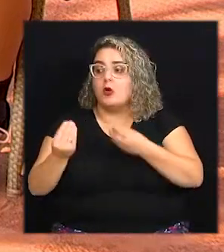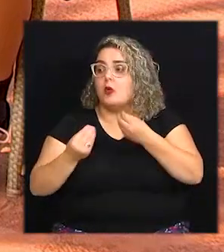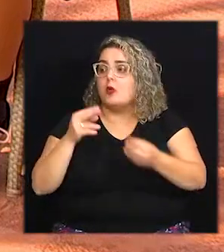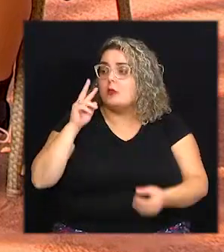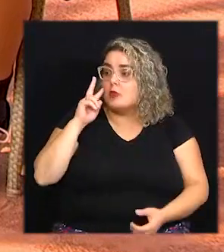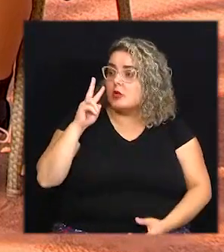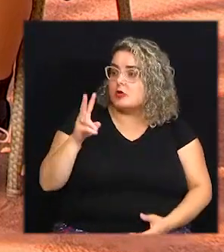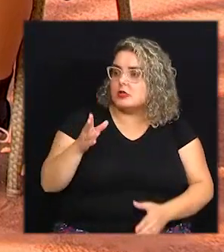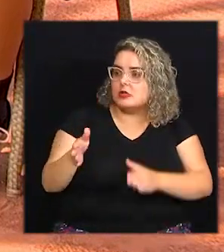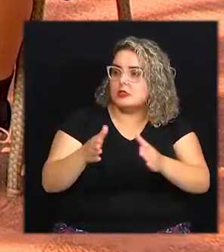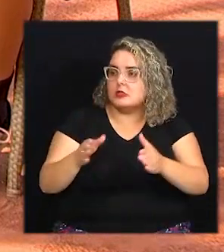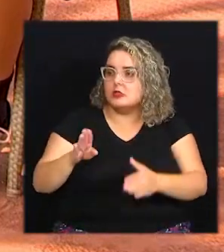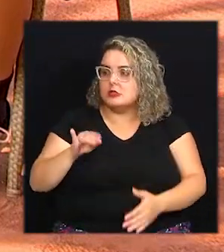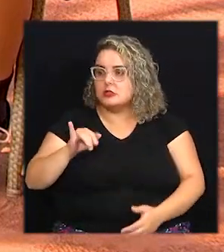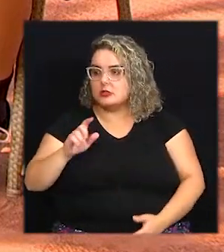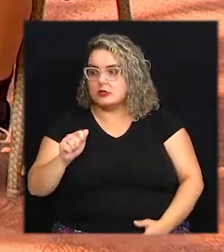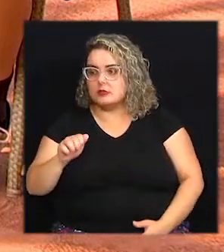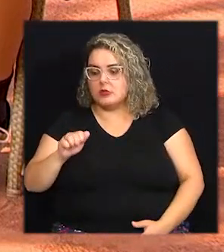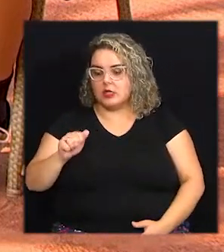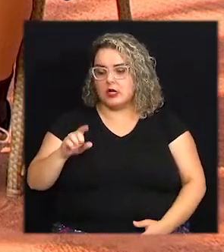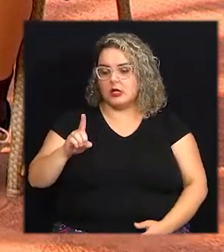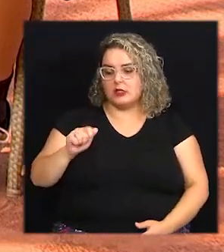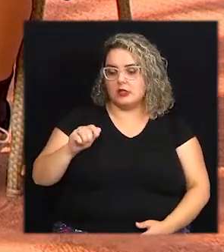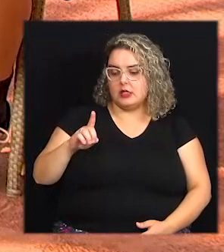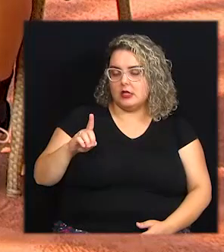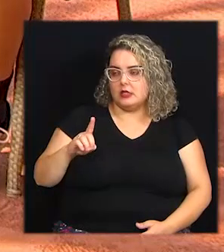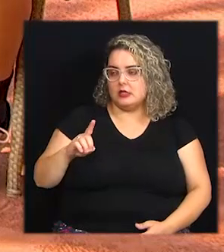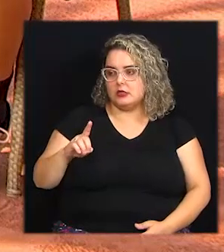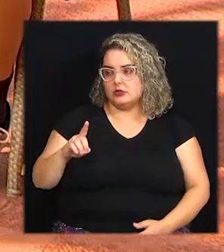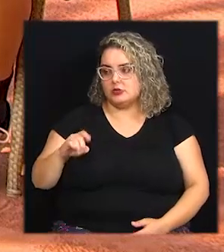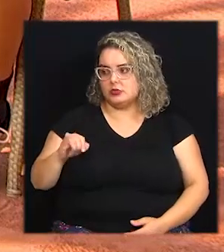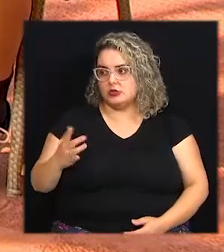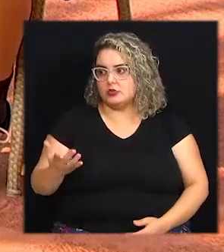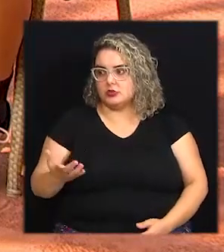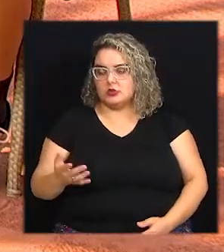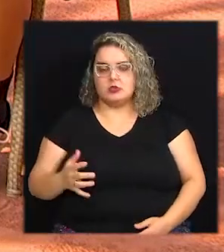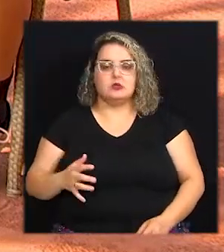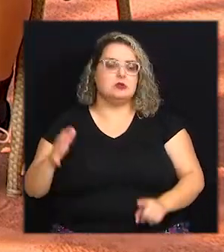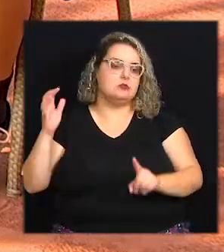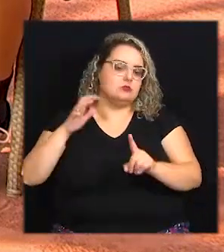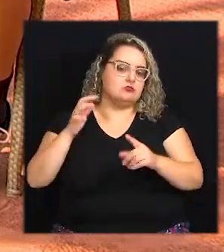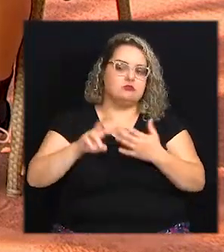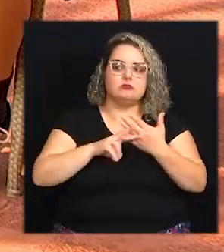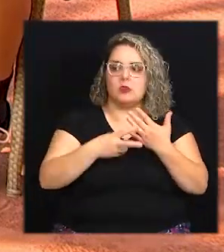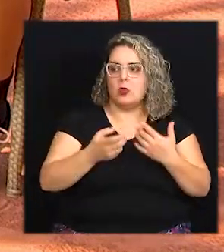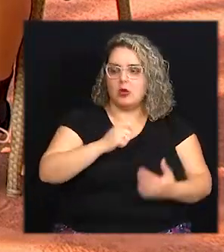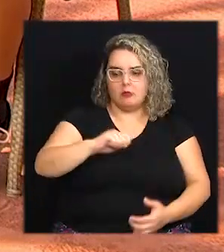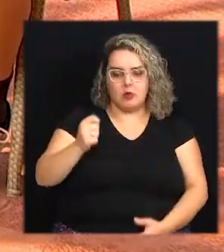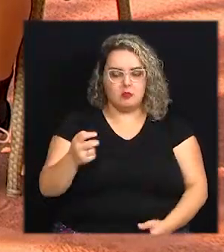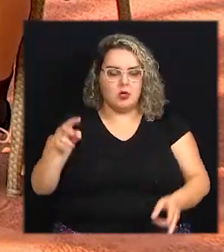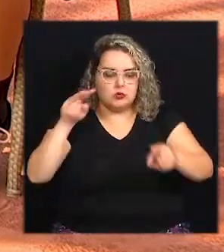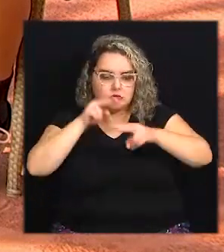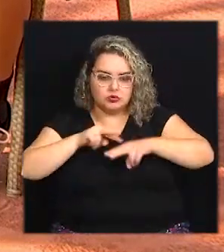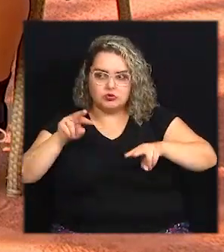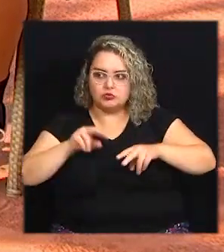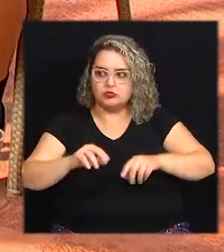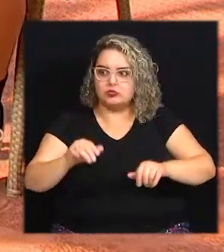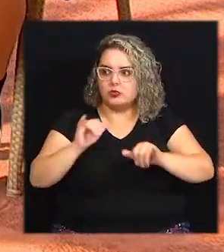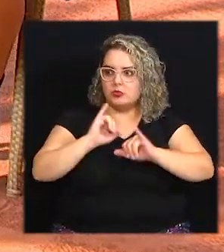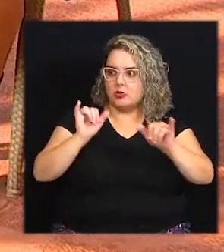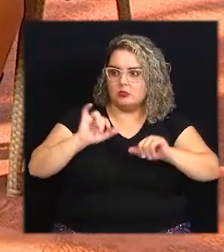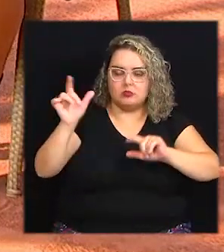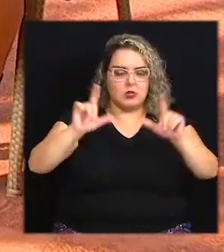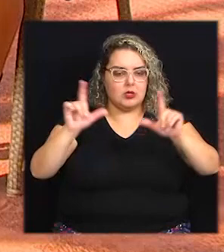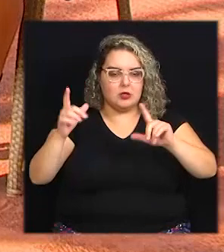atletas também. Como é que você vê esse momento da Bia Haddad e isso acaba refletindo também, o tênis ficando mais em evidência,